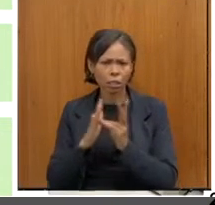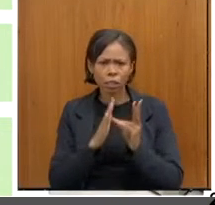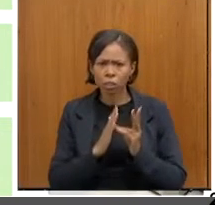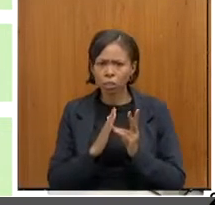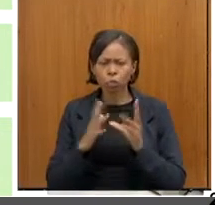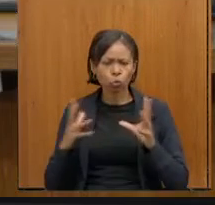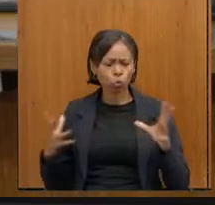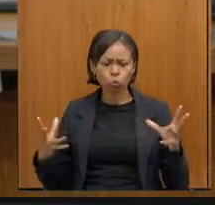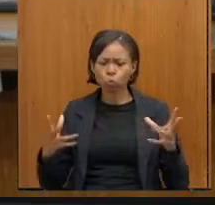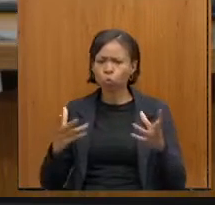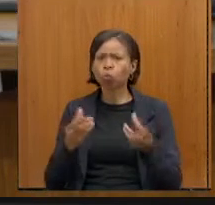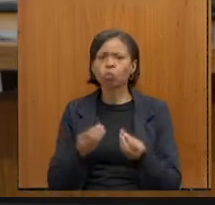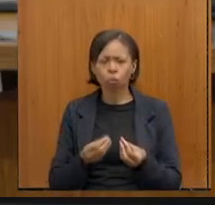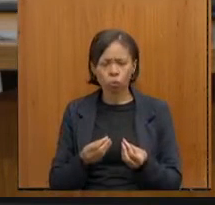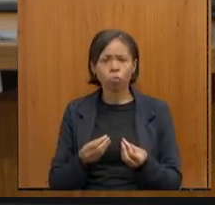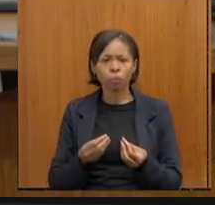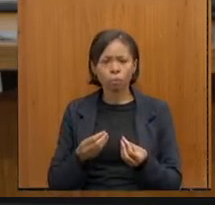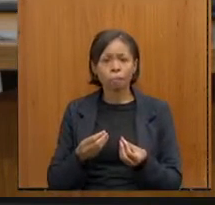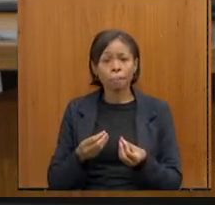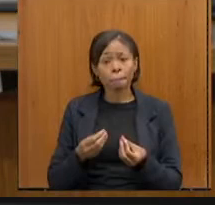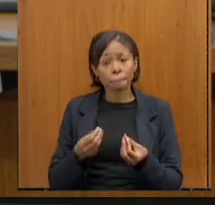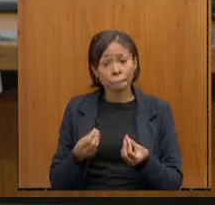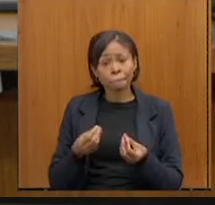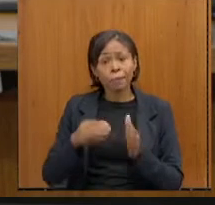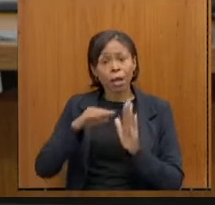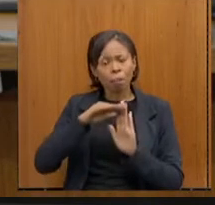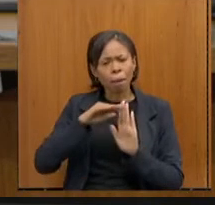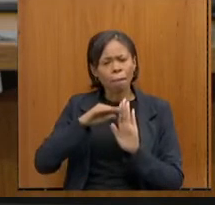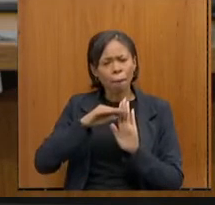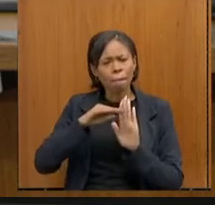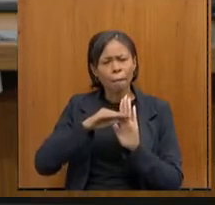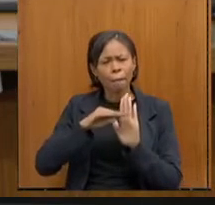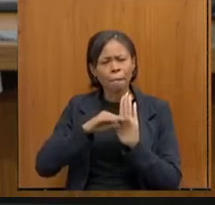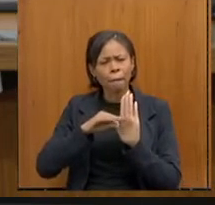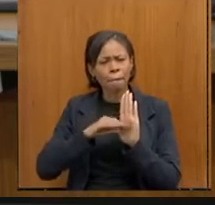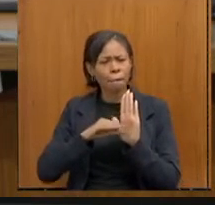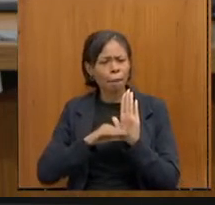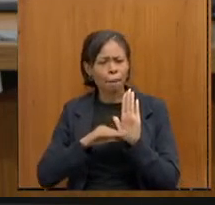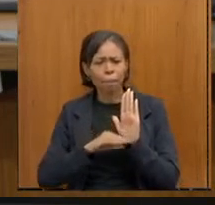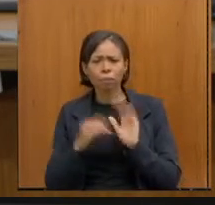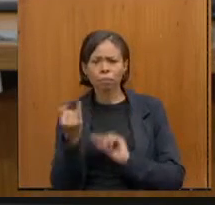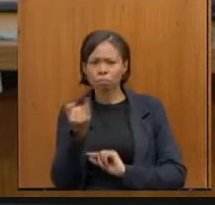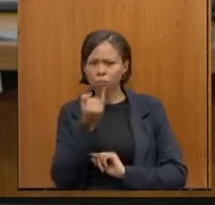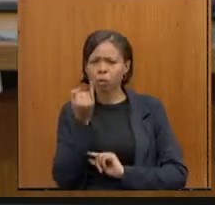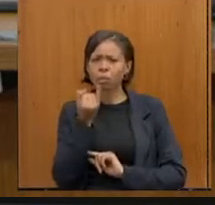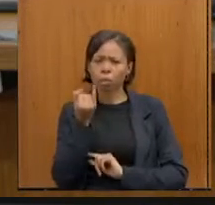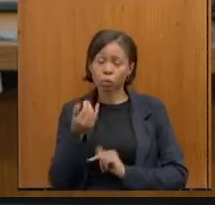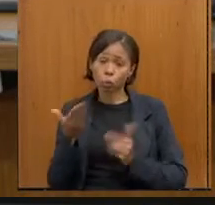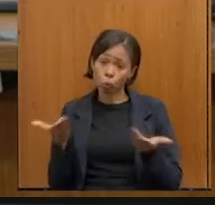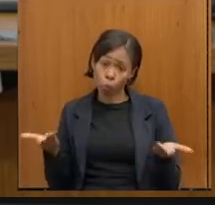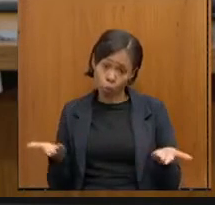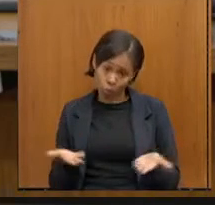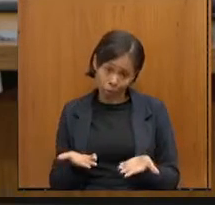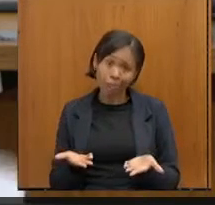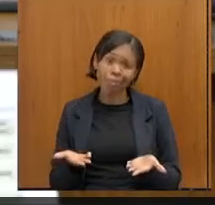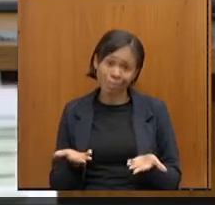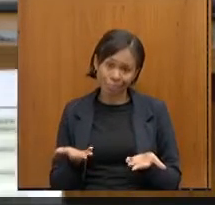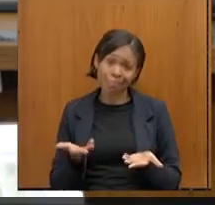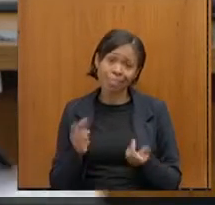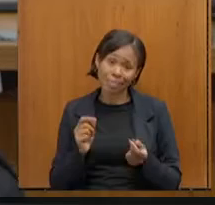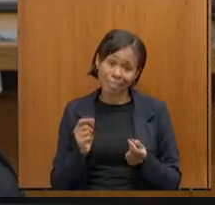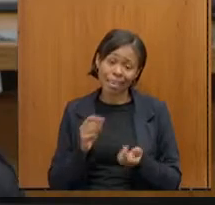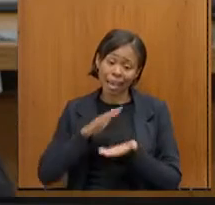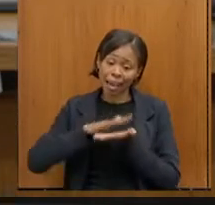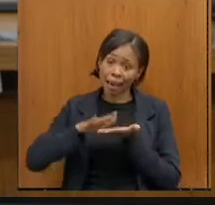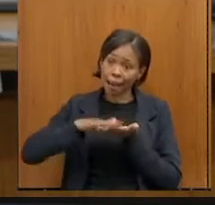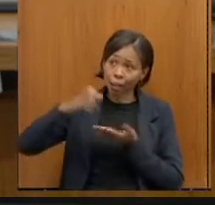muito amplo é fundamental inclusive hoje para esse consumo consciente que é tão necessário